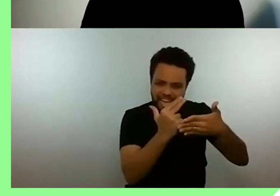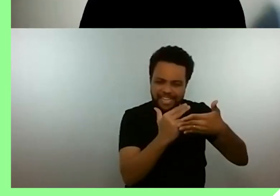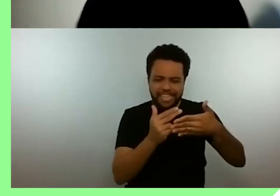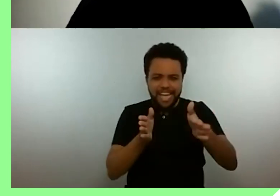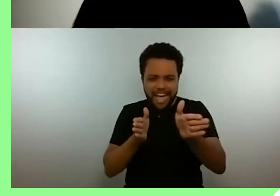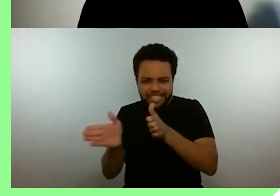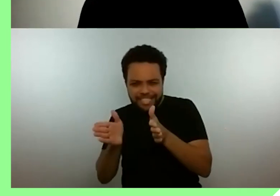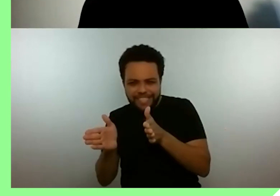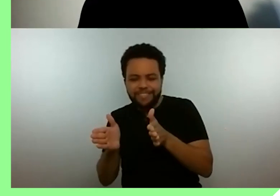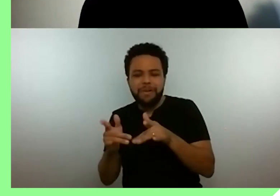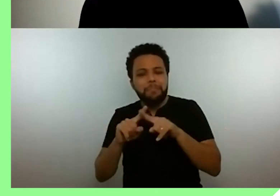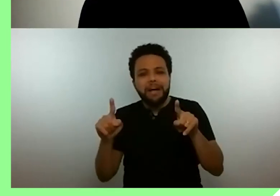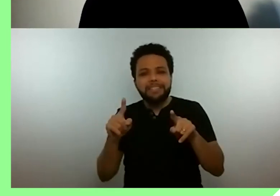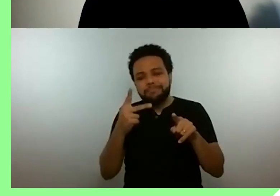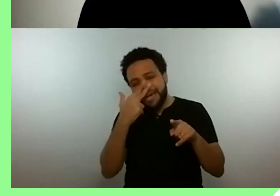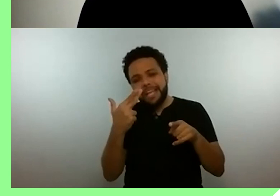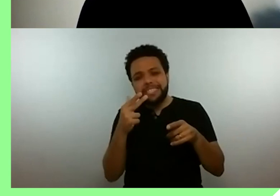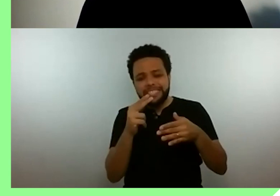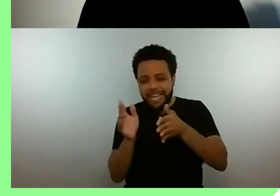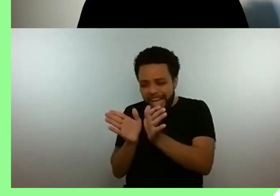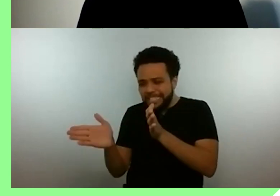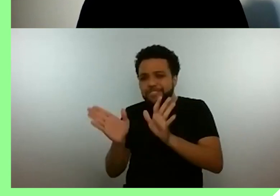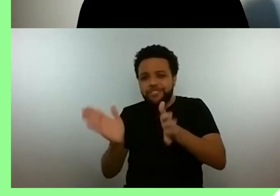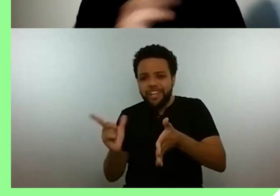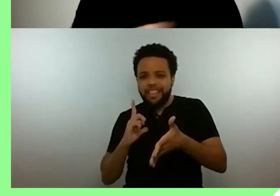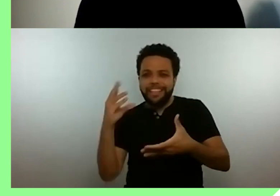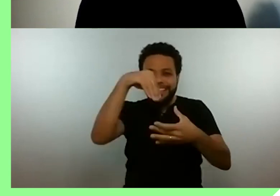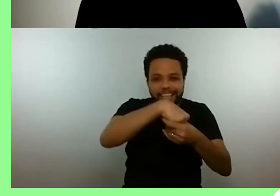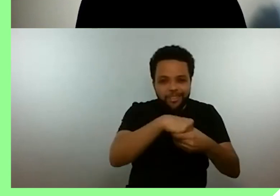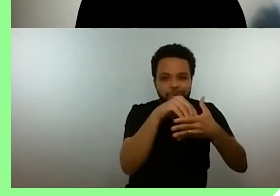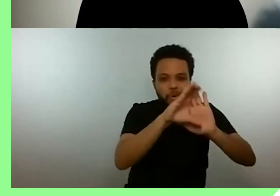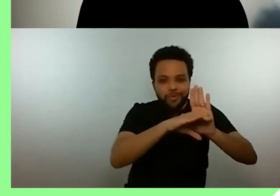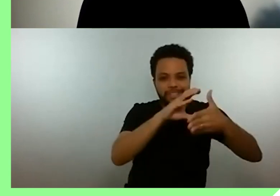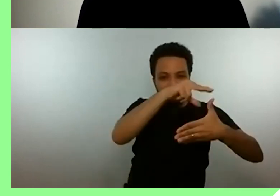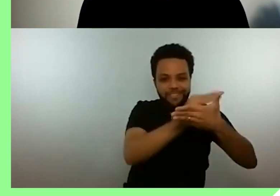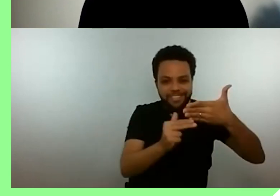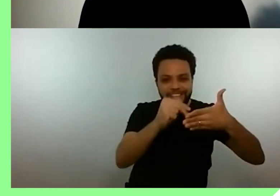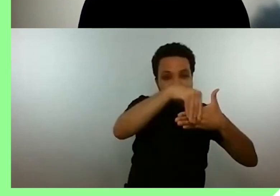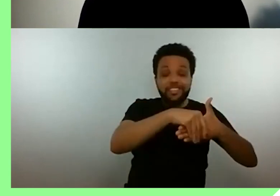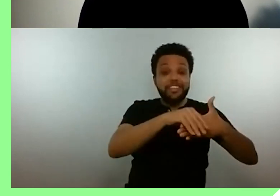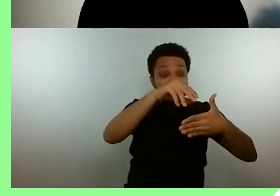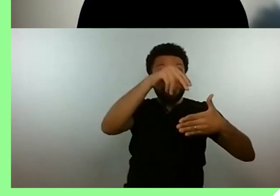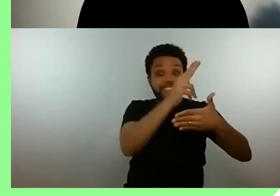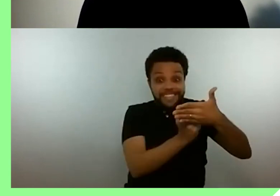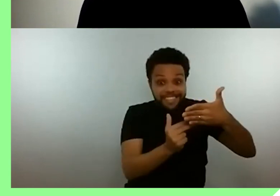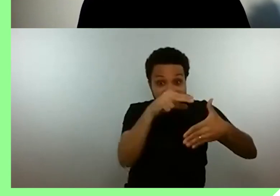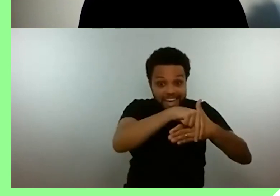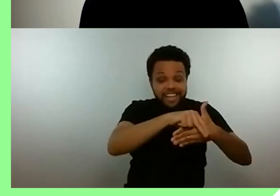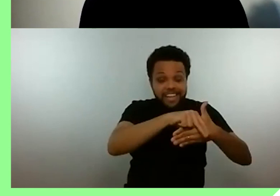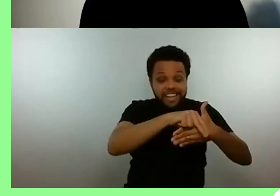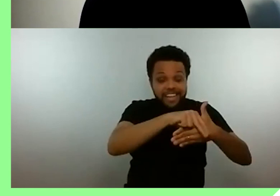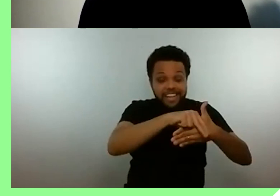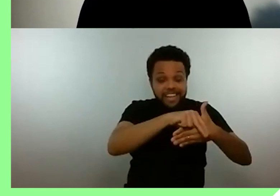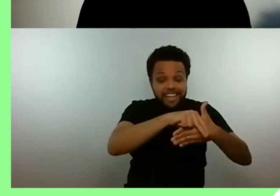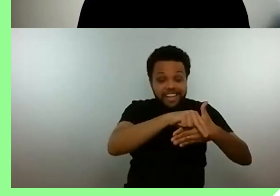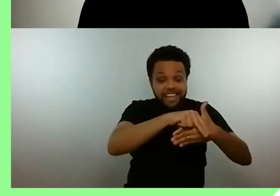já é, né, quando a gente fala que o design é acessível. Mas esses exemplos aí mostram como, de fato,